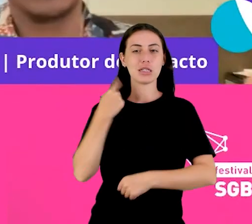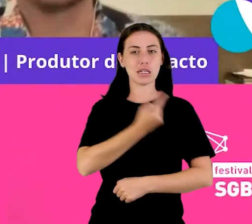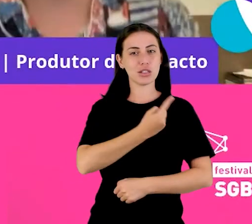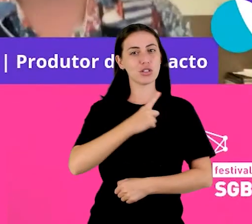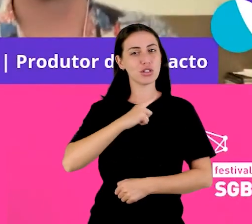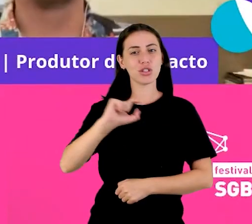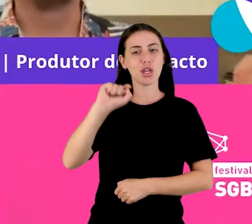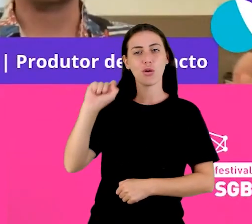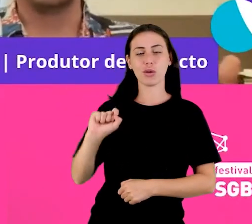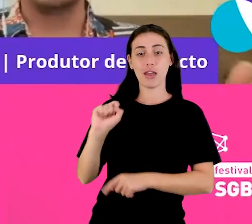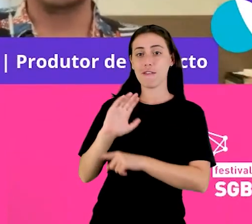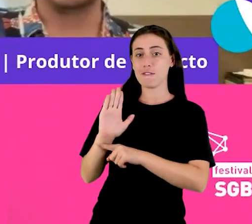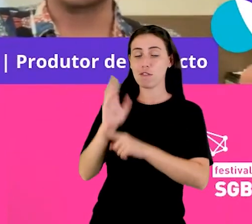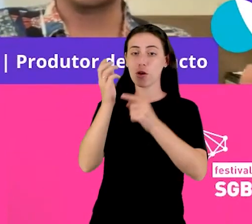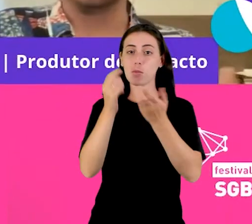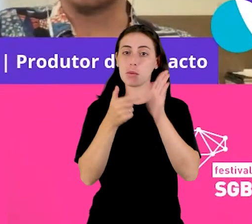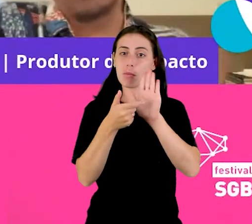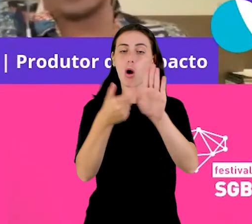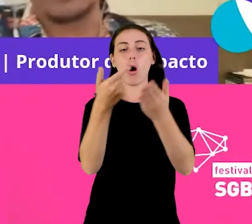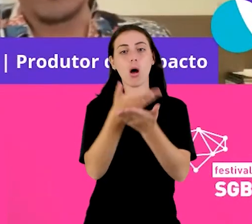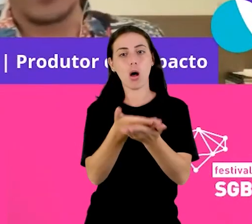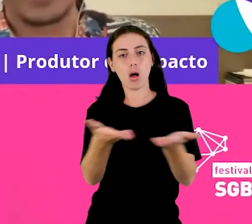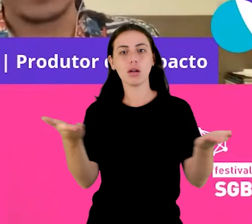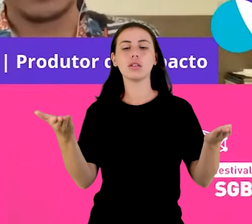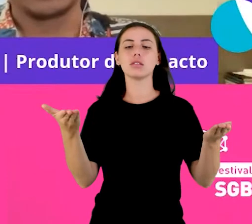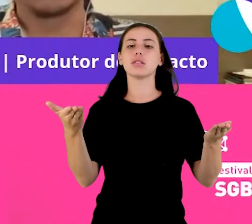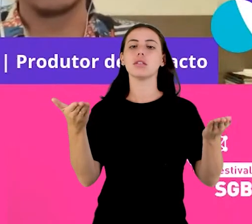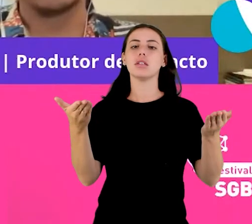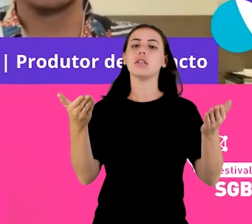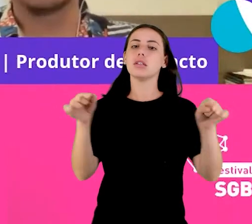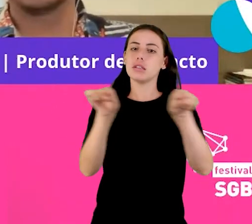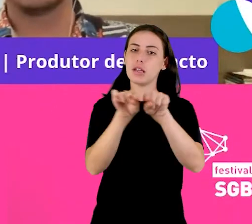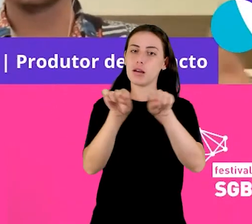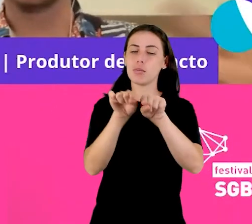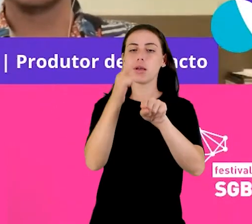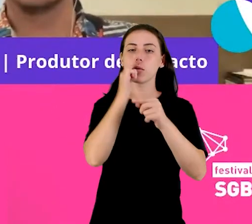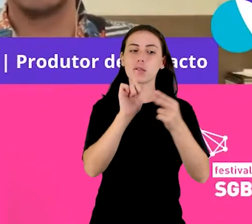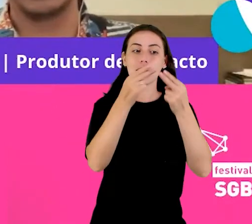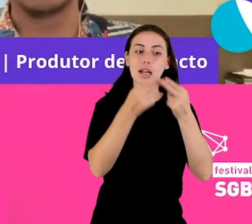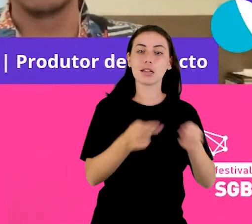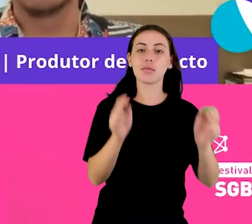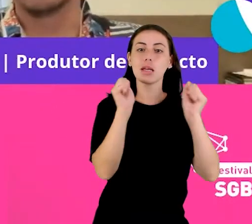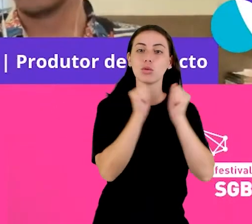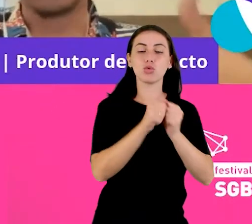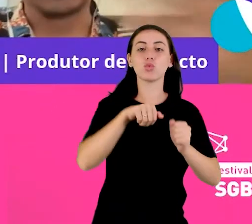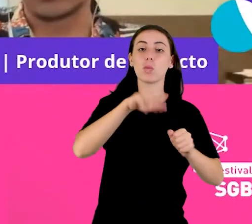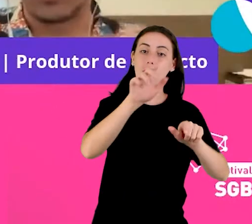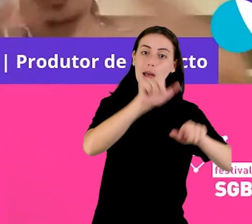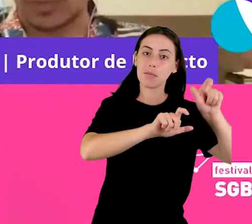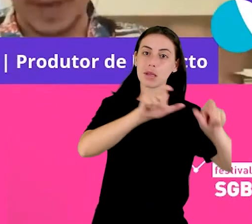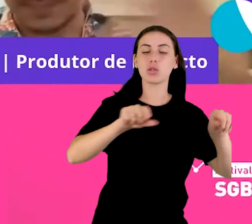que a gente tinha para esses objetivos era, bom, exibir o filme, né? Então, a gente fazer sessões de lançamento junto